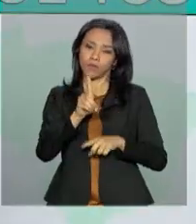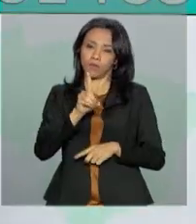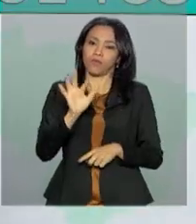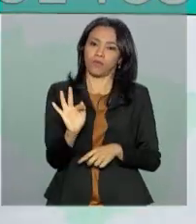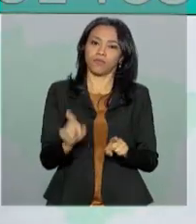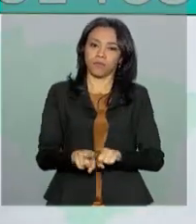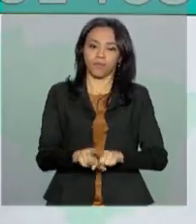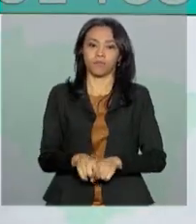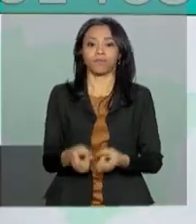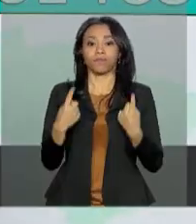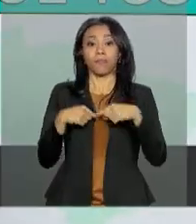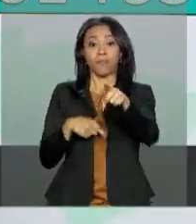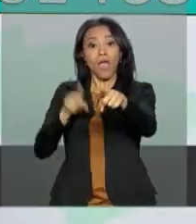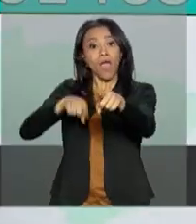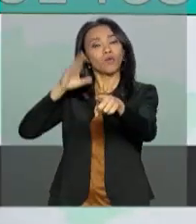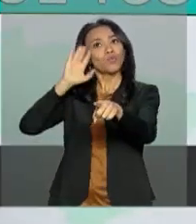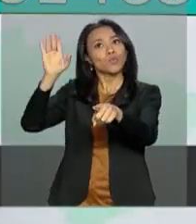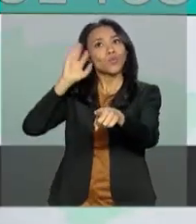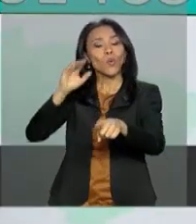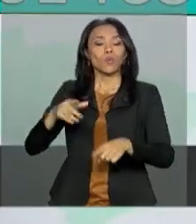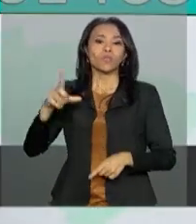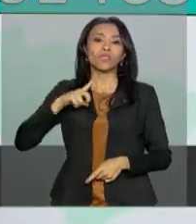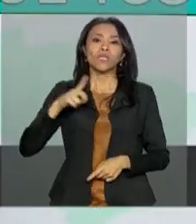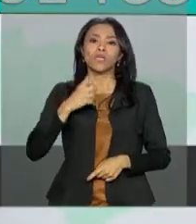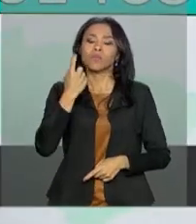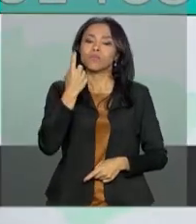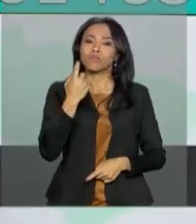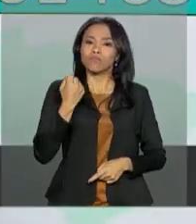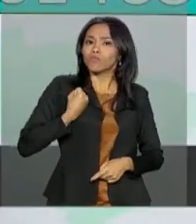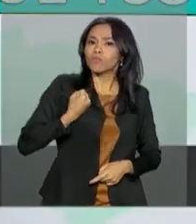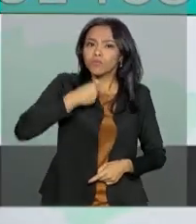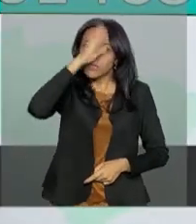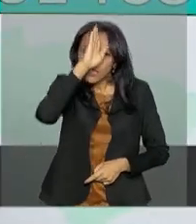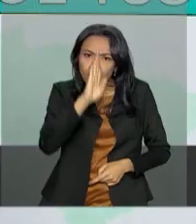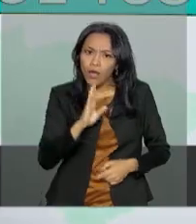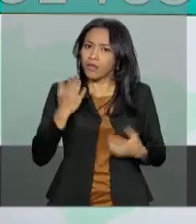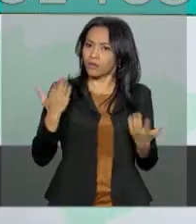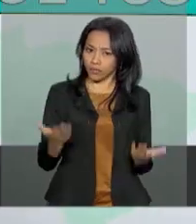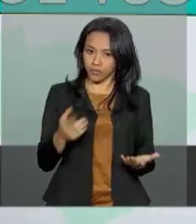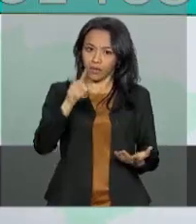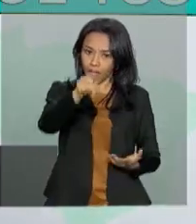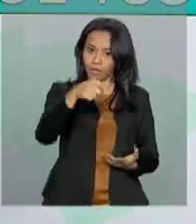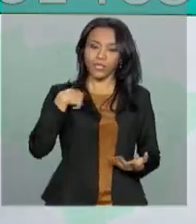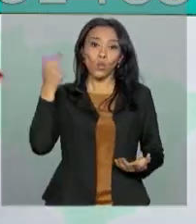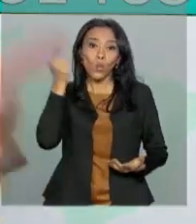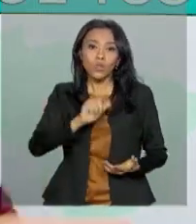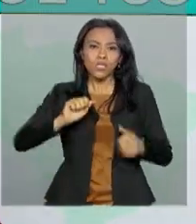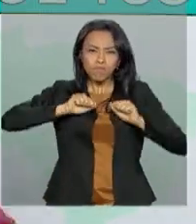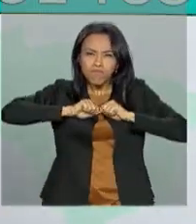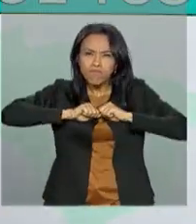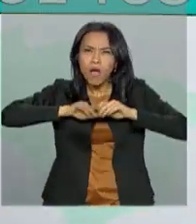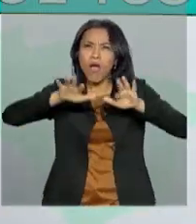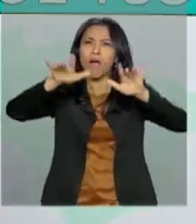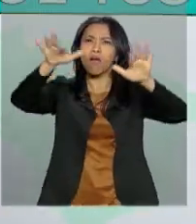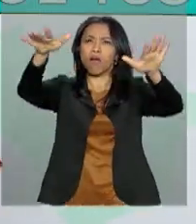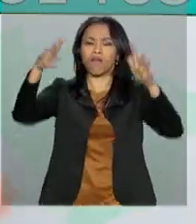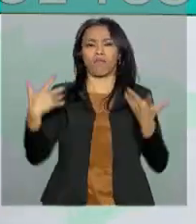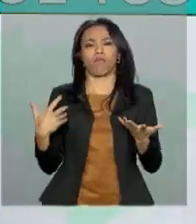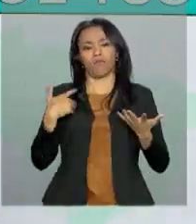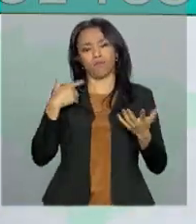era um sonho do cvv tem um número totalmente gratuito número de utilidade pública pra gente alcançar mais pessoas e